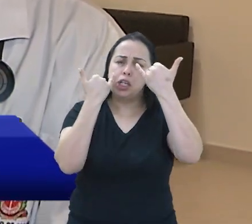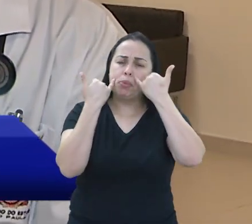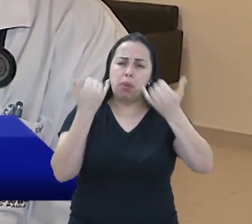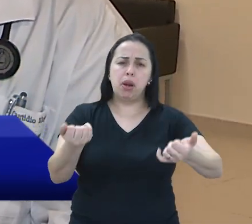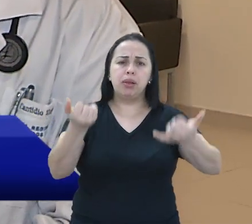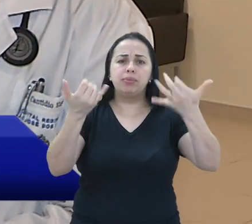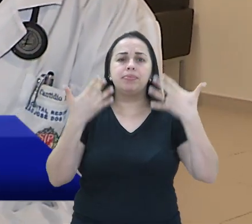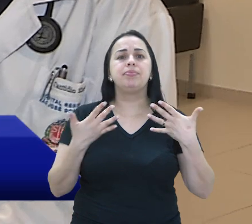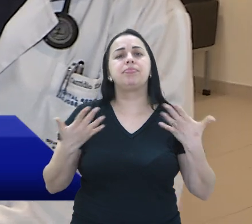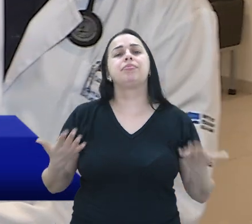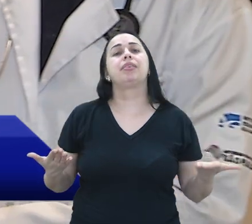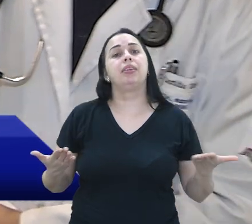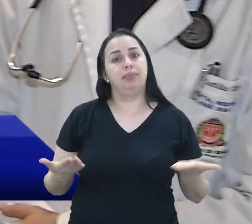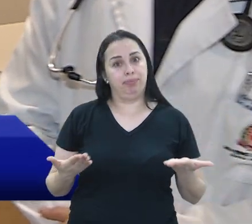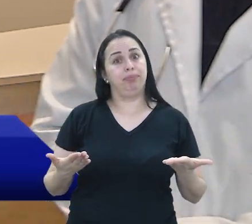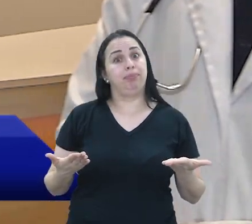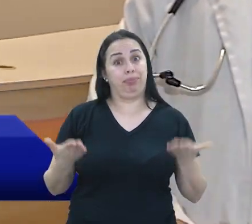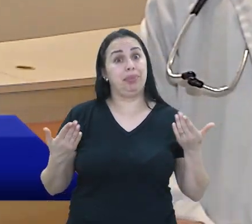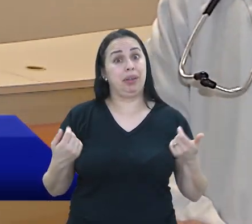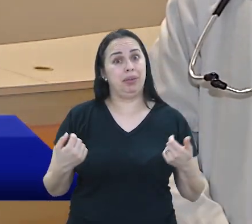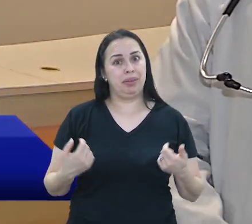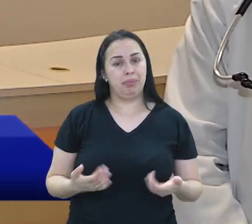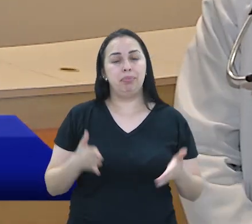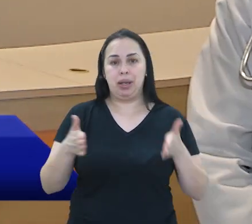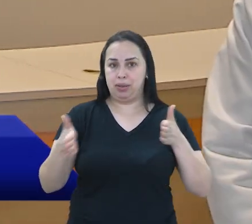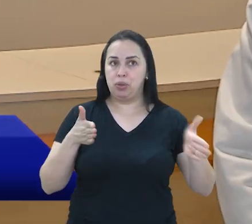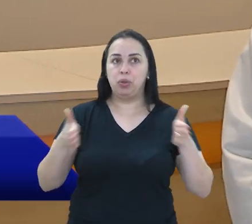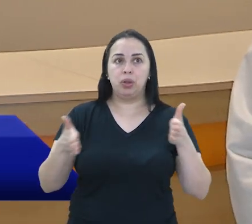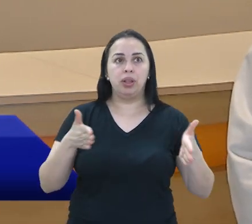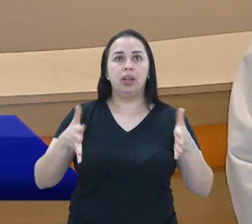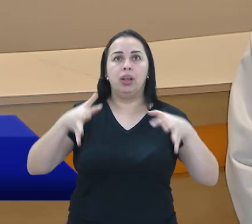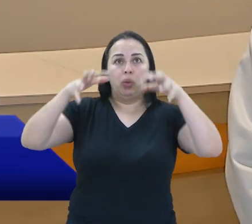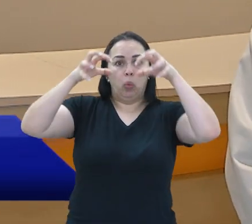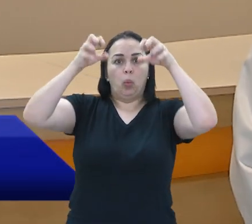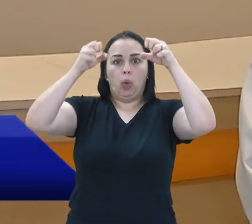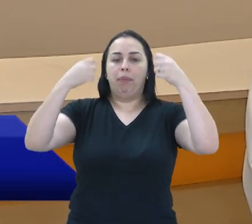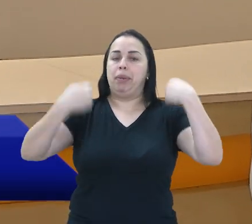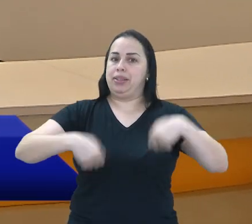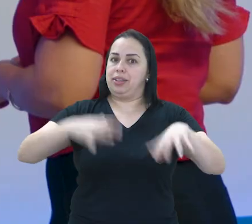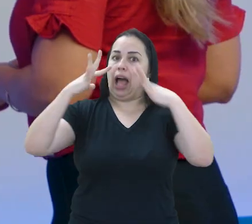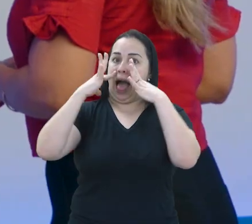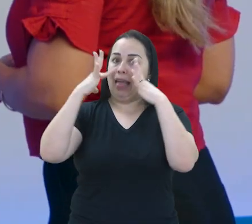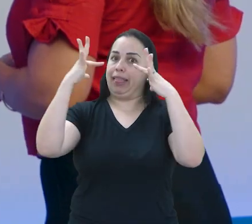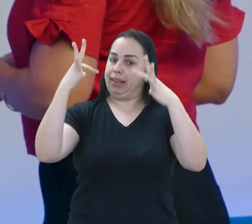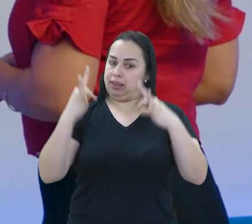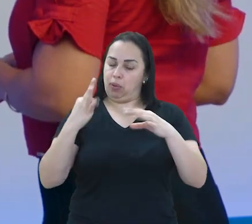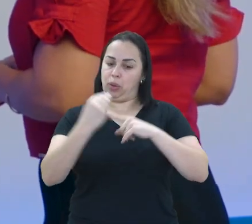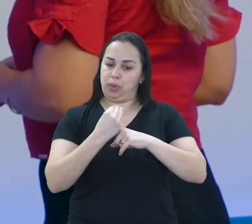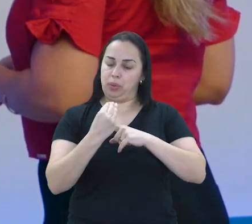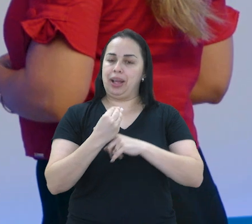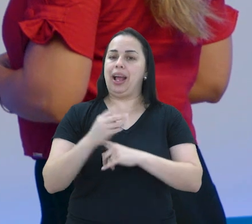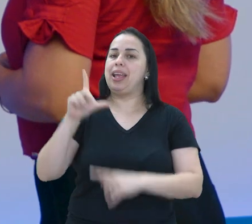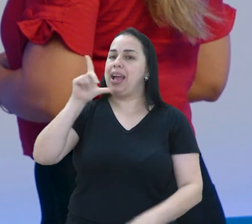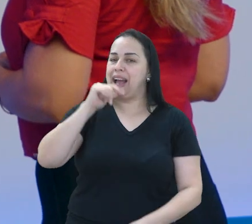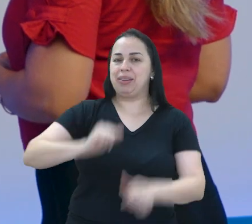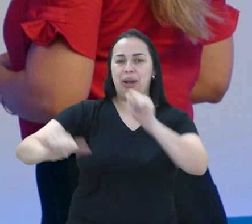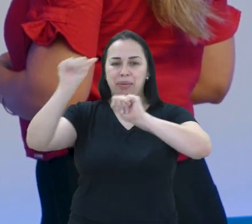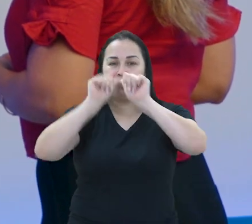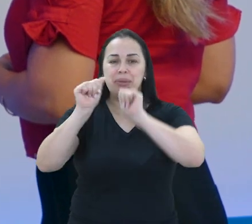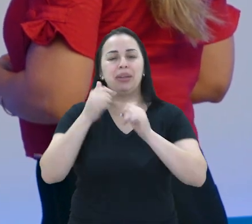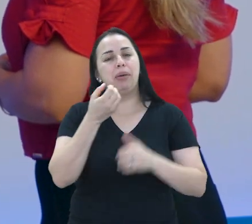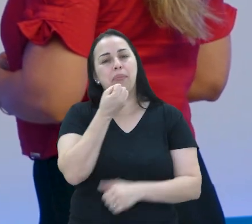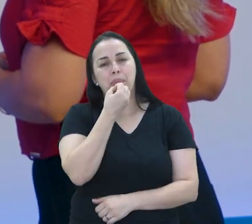pelas informações. Pessoal, então é isso, durante este período, redobrar aí a atenção e tomar todos os cuidados.